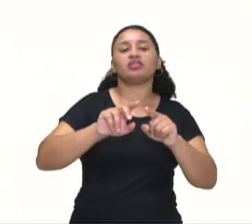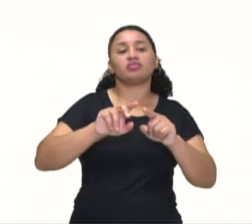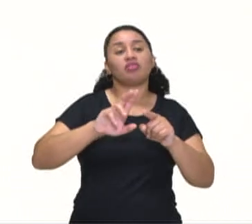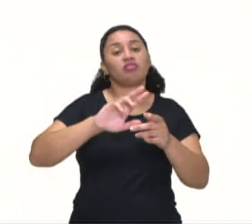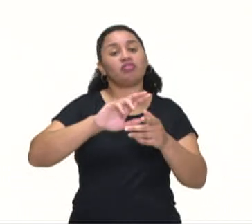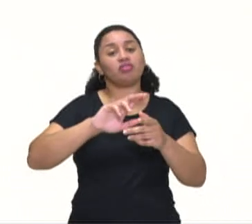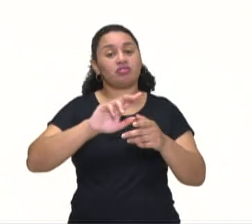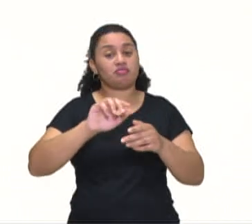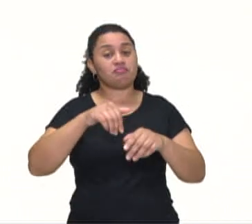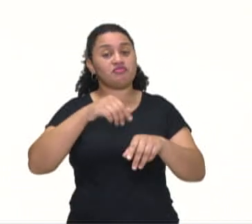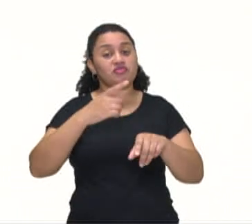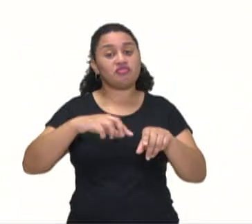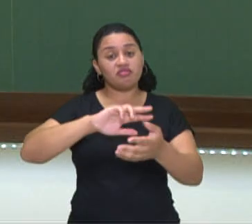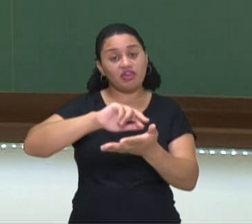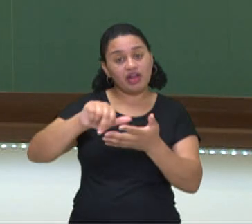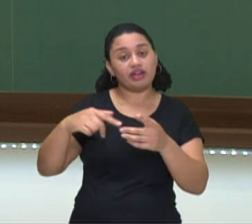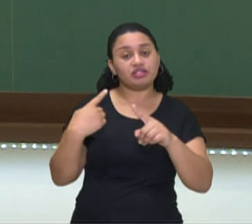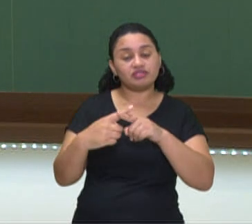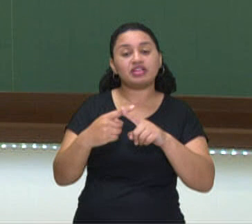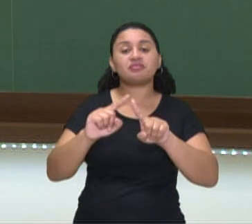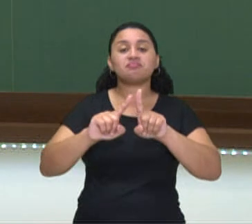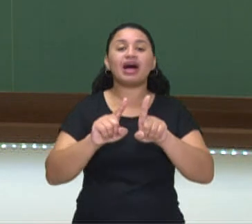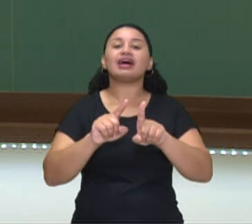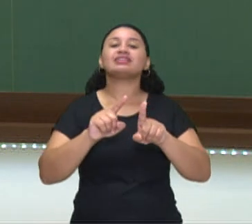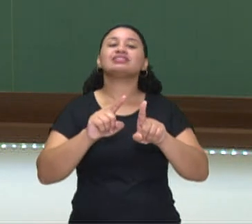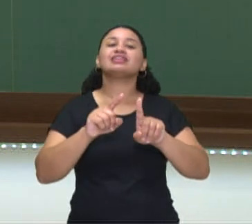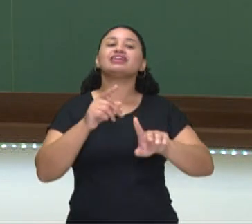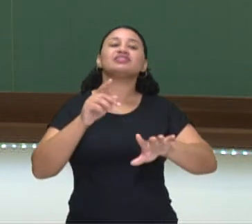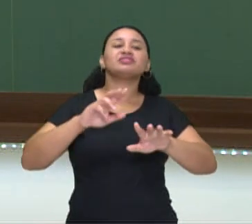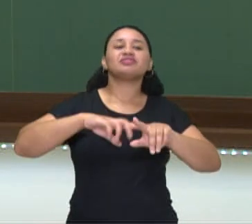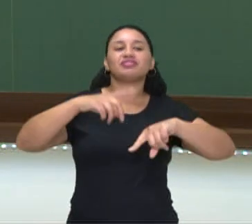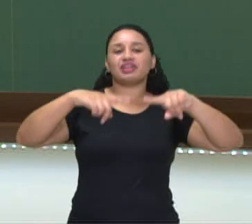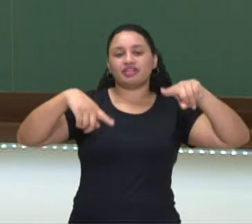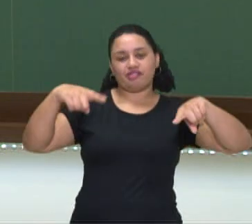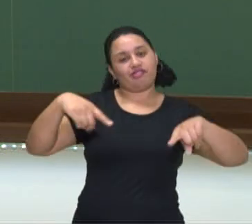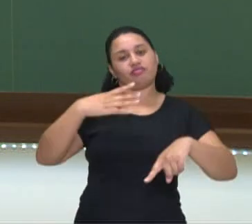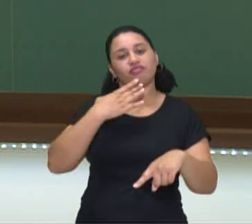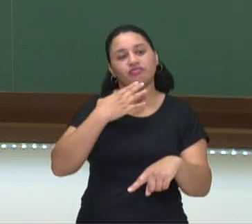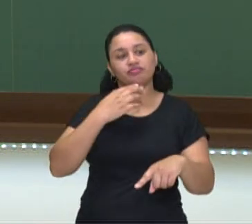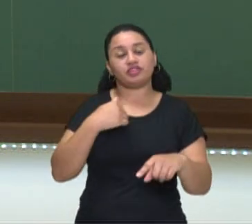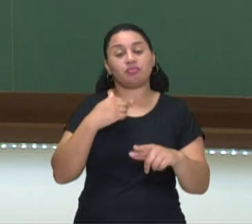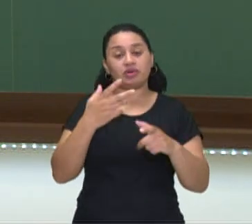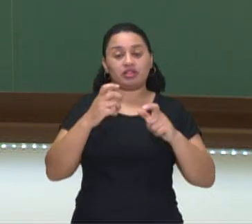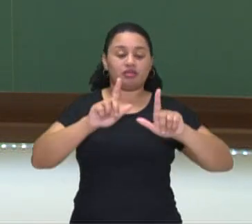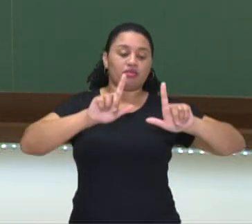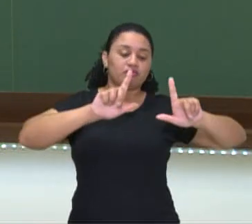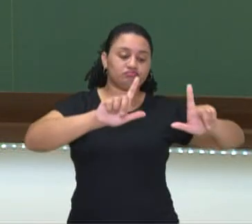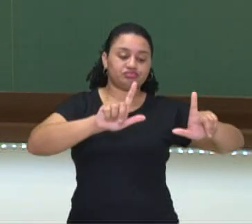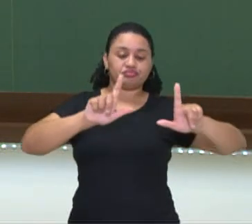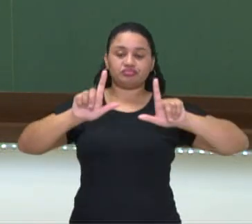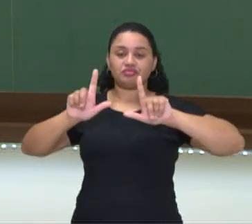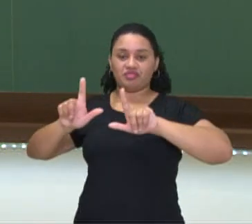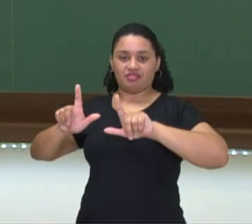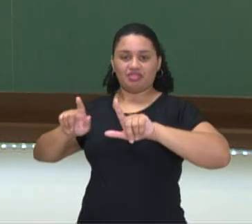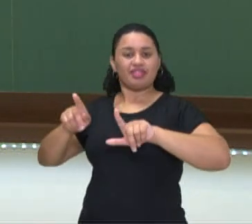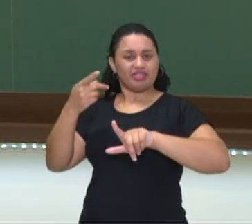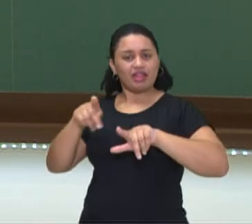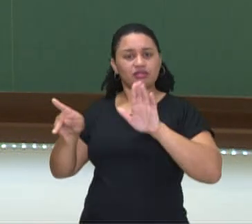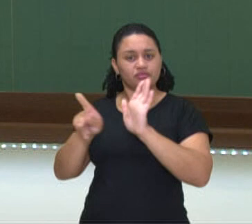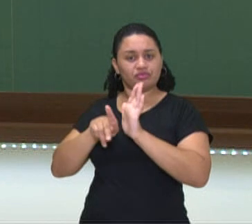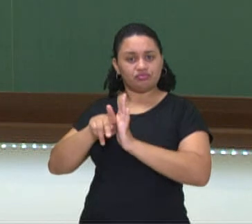variadas. Então, observe, são dois autorretratos de Van Gogh, onde ele utiliza